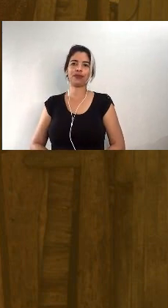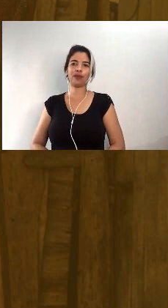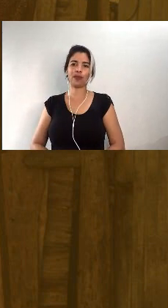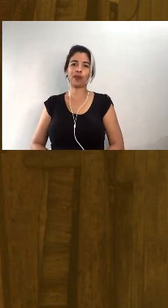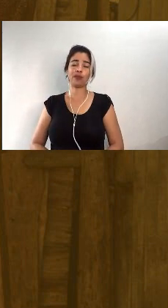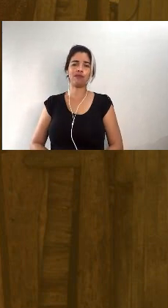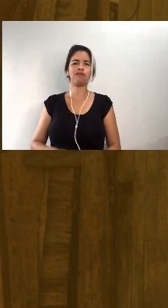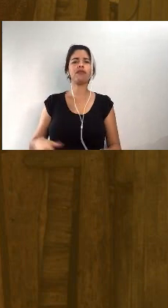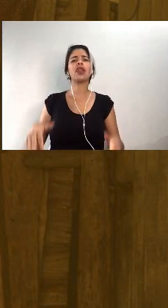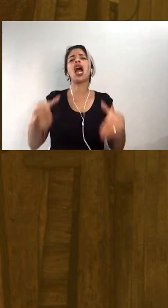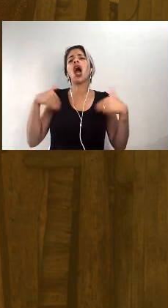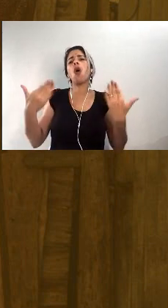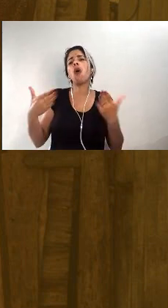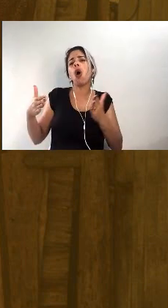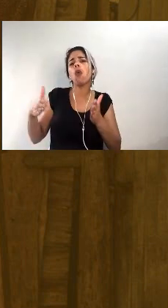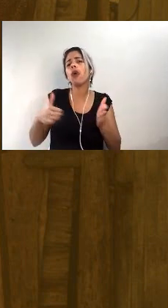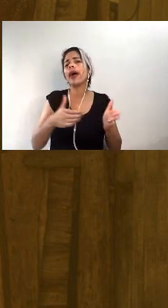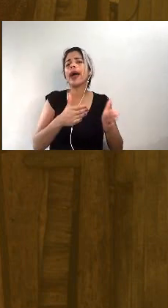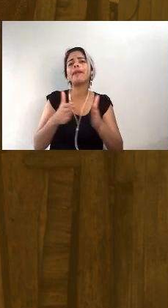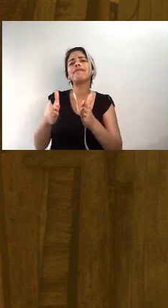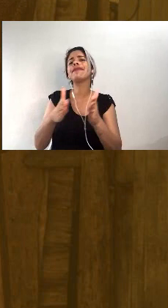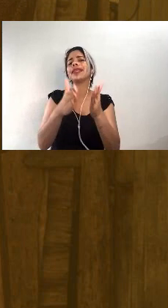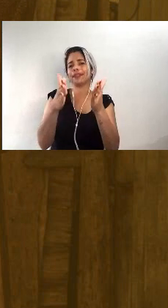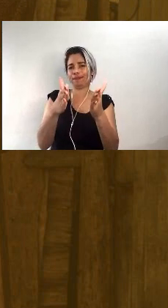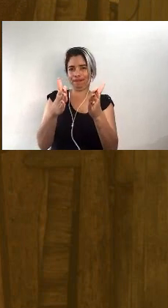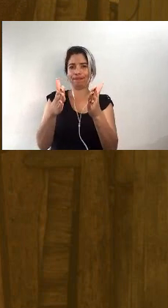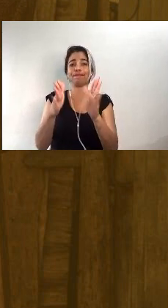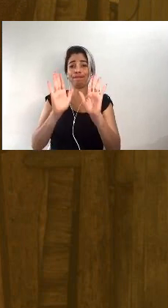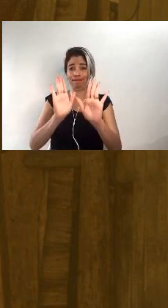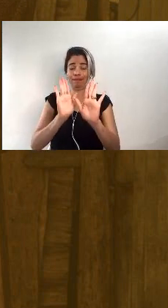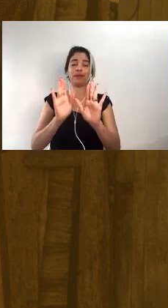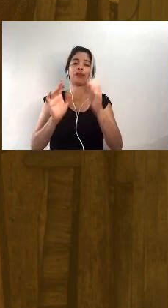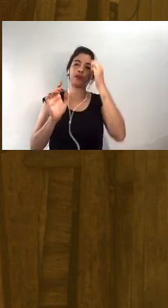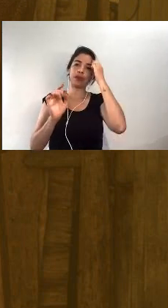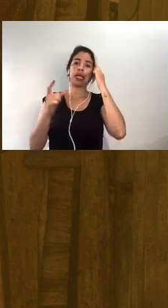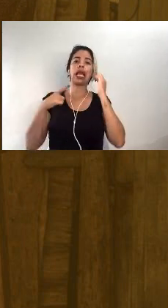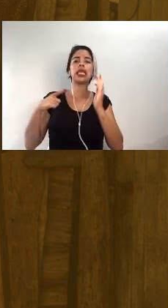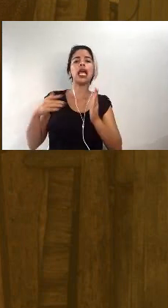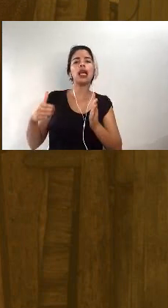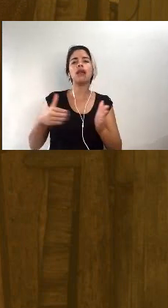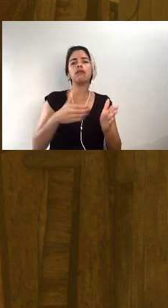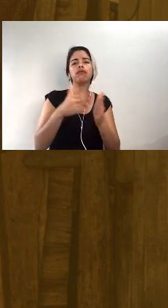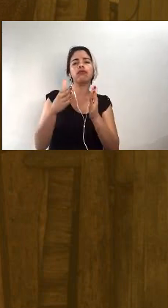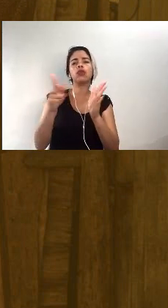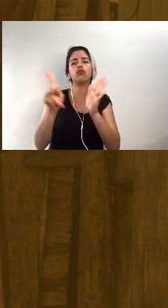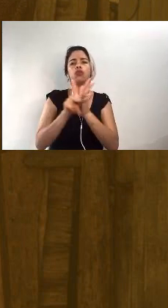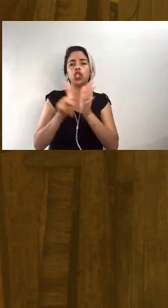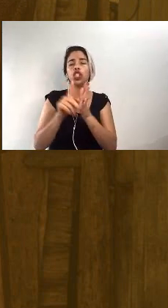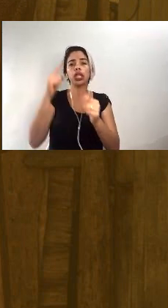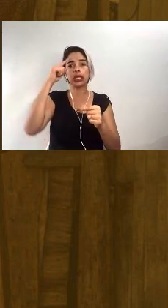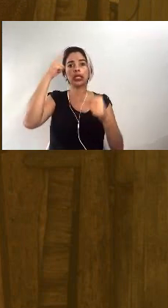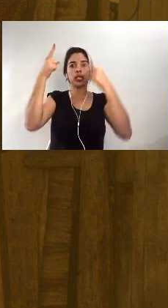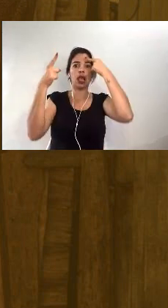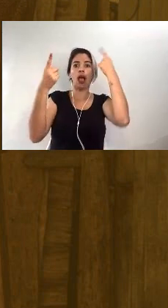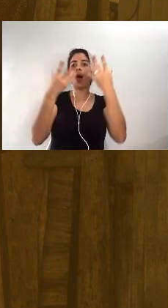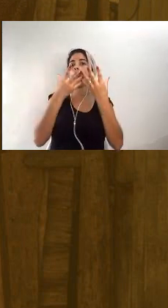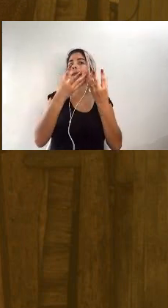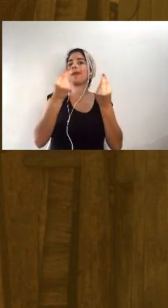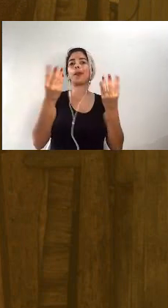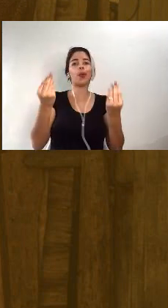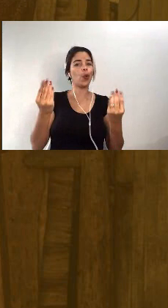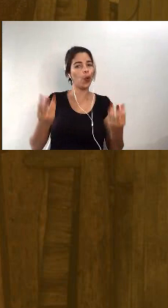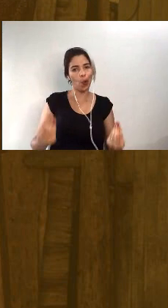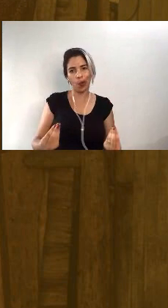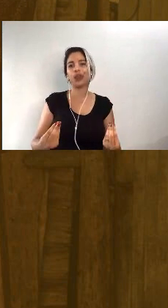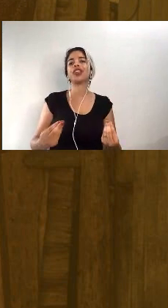O percurso que eu preparei para compartilhar aqui com vocês, ele segue um caminho, assim, eu tinha muitas ideias na cabeça, né, como